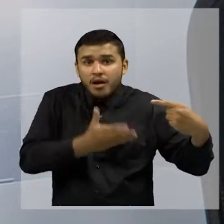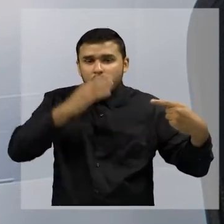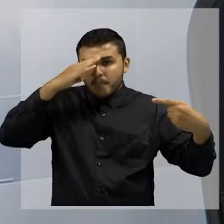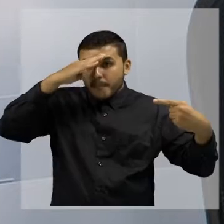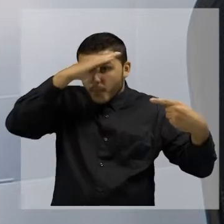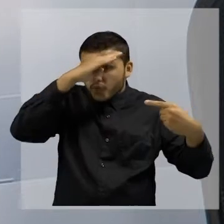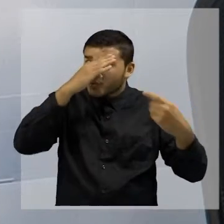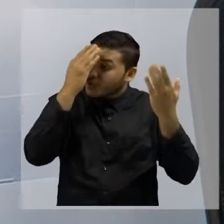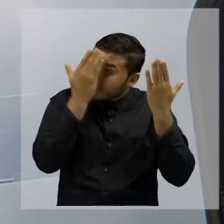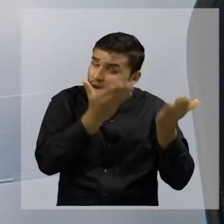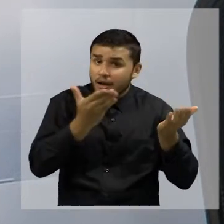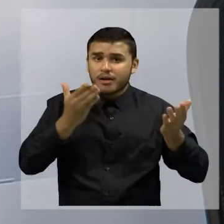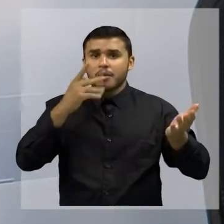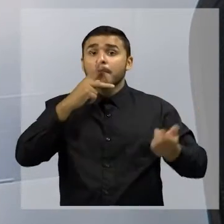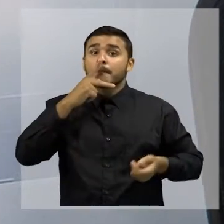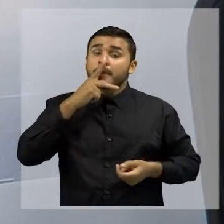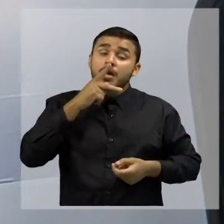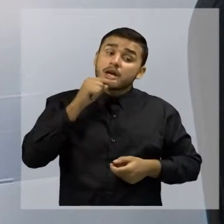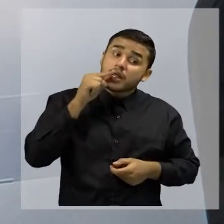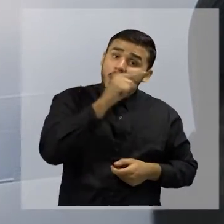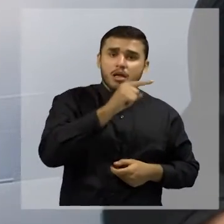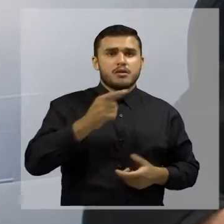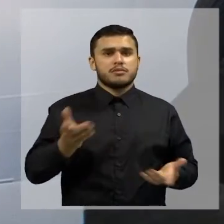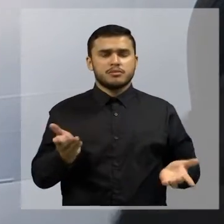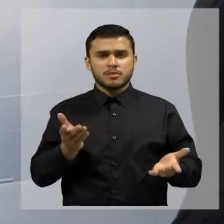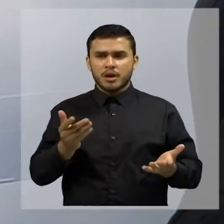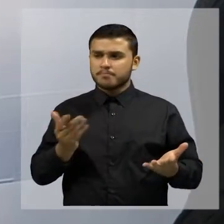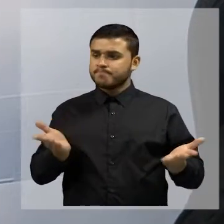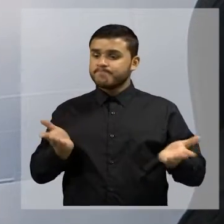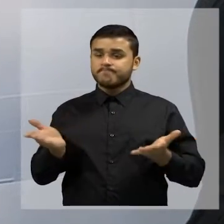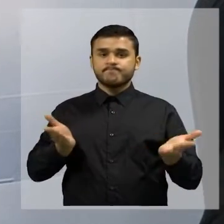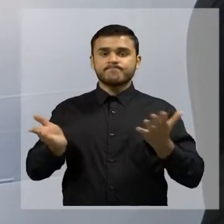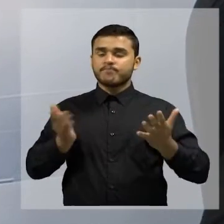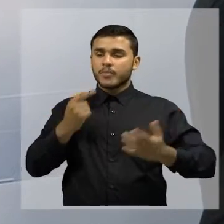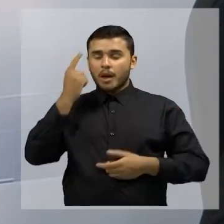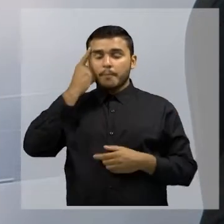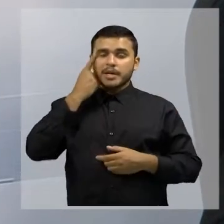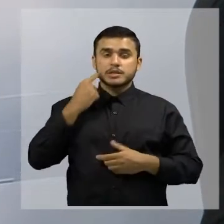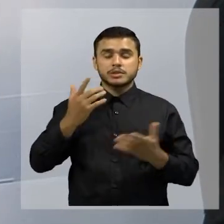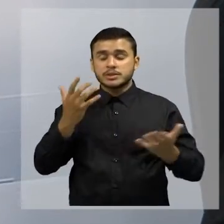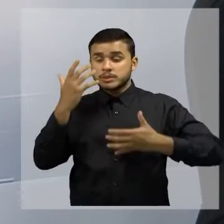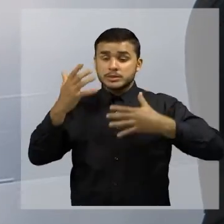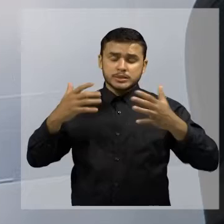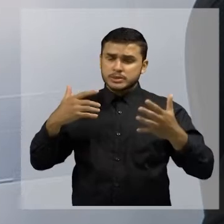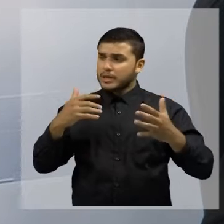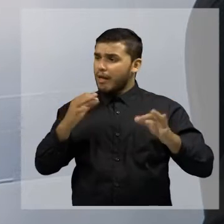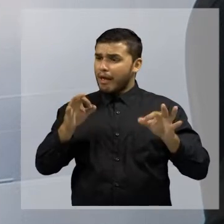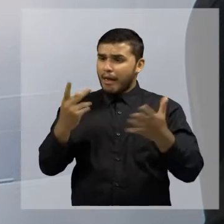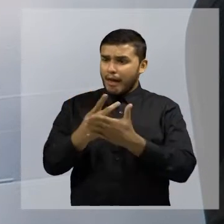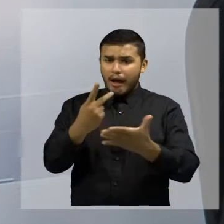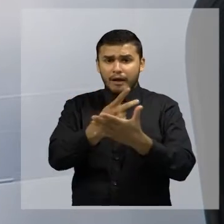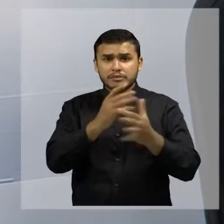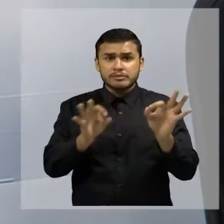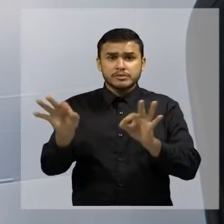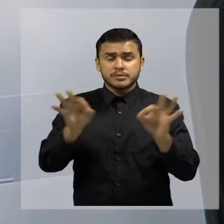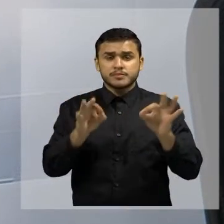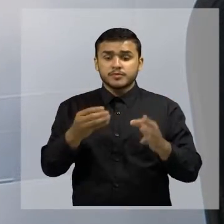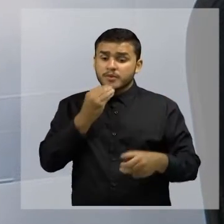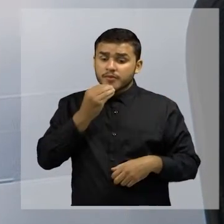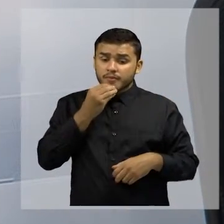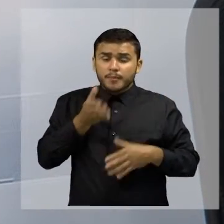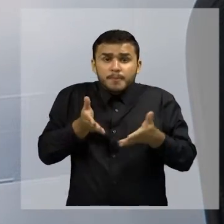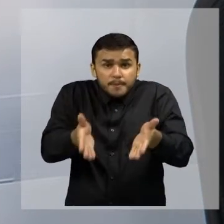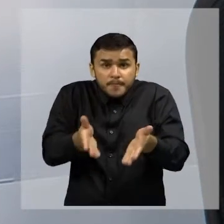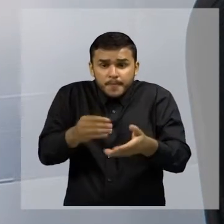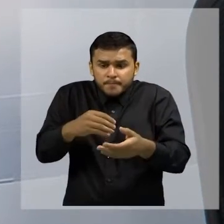contra o governo federal. O que acontece? Deixa um espaço vazio. O que acontece? As alas internas do governo federal